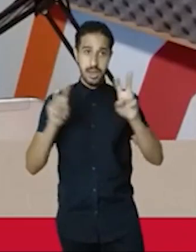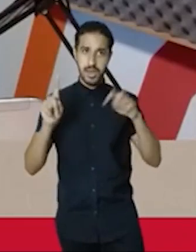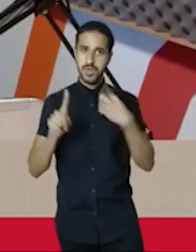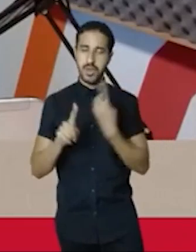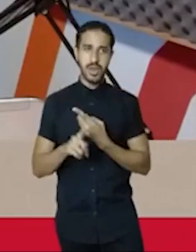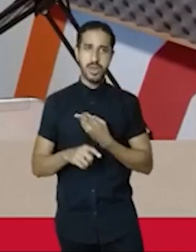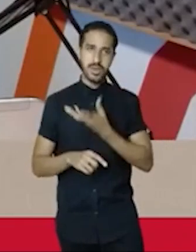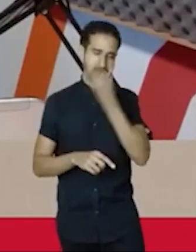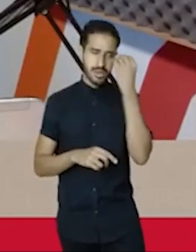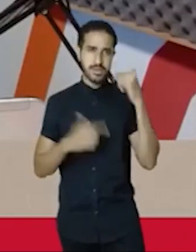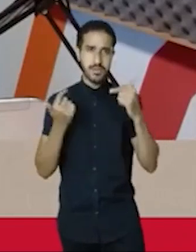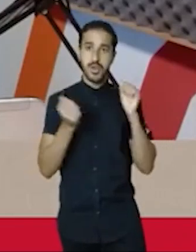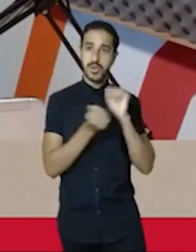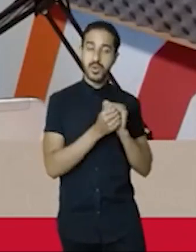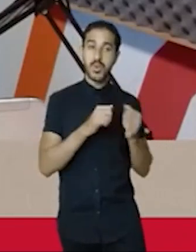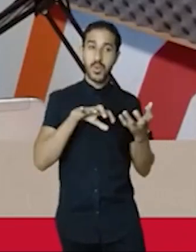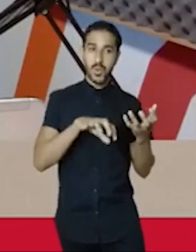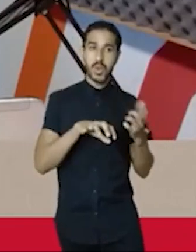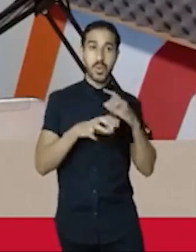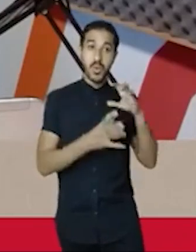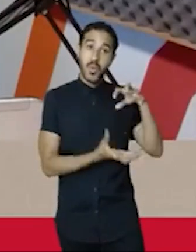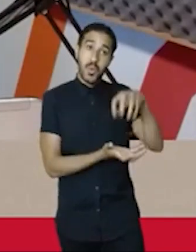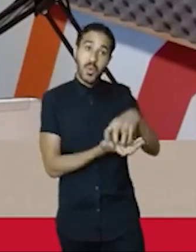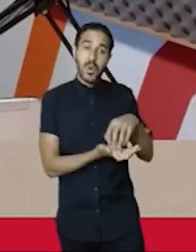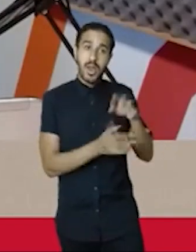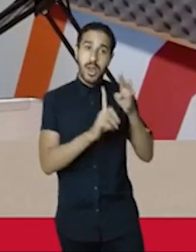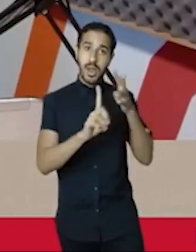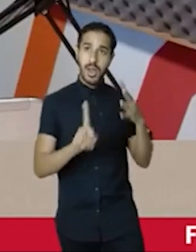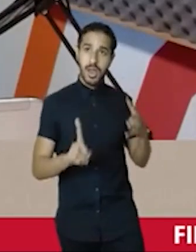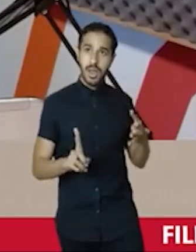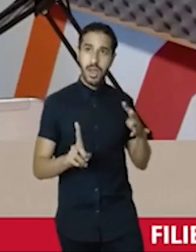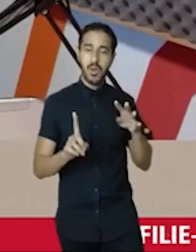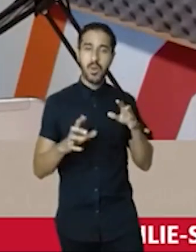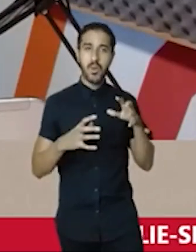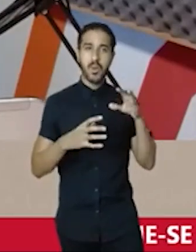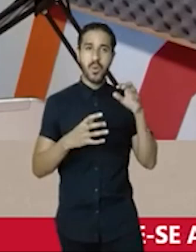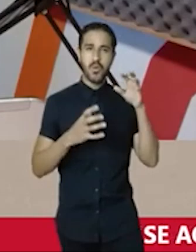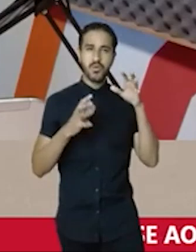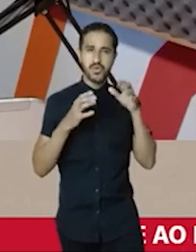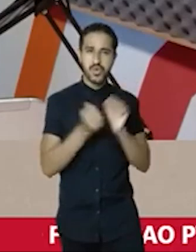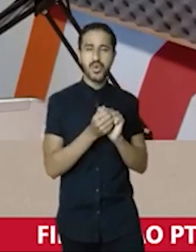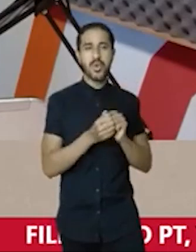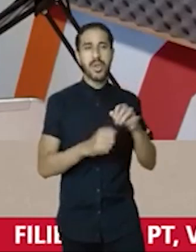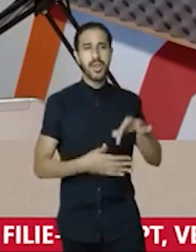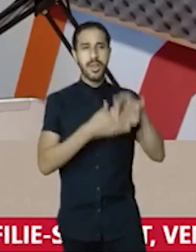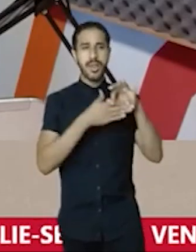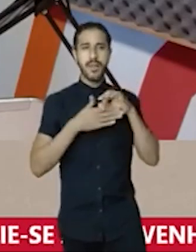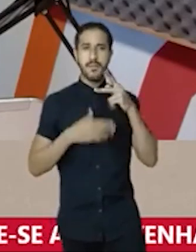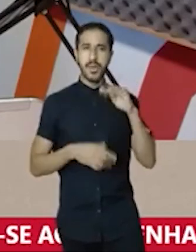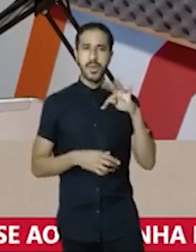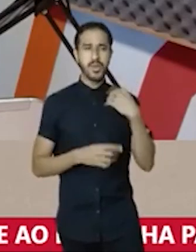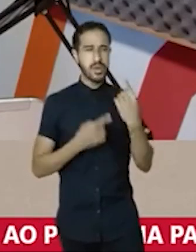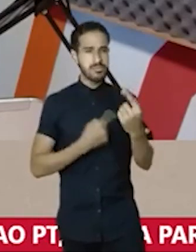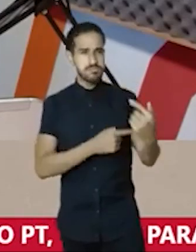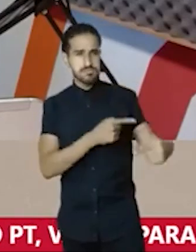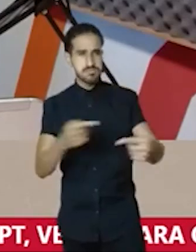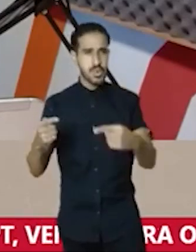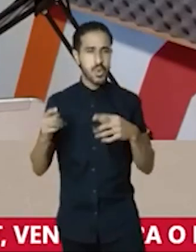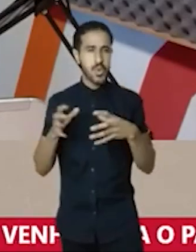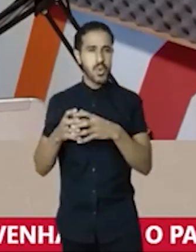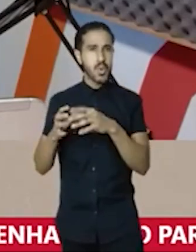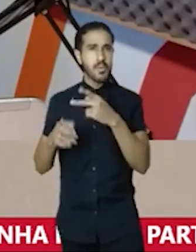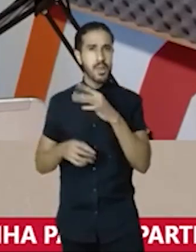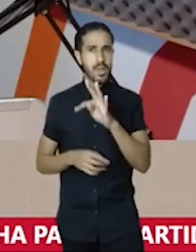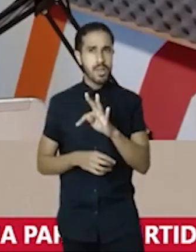deixa de atuar junto ao Congresso. A gente tem um núcleo LGBT junto à liderança do PT, em que a gente dialoga com a bancada do Partido